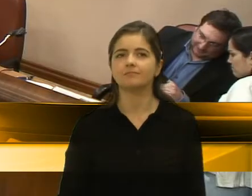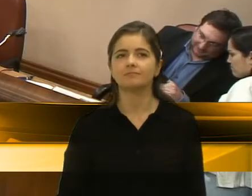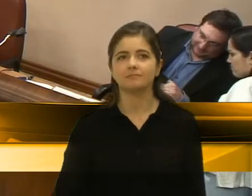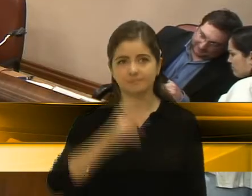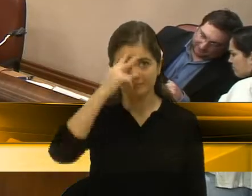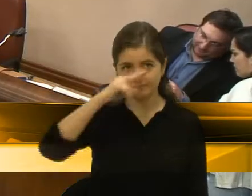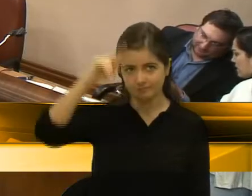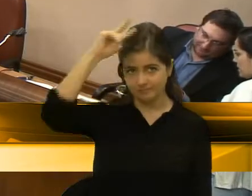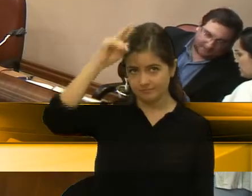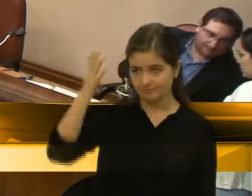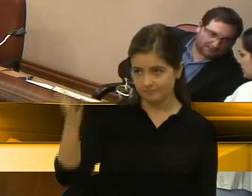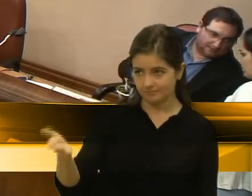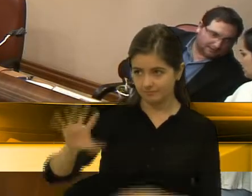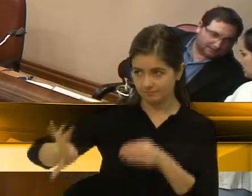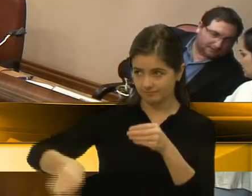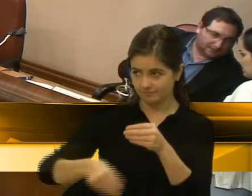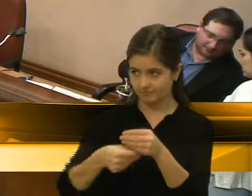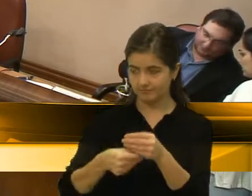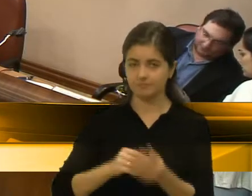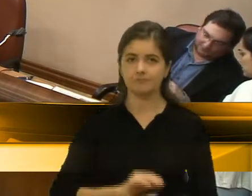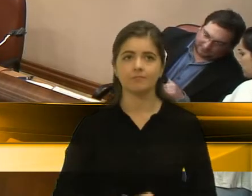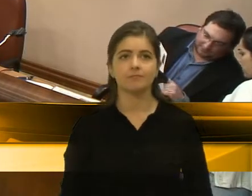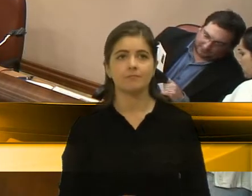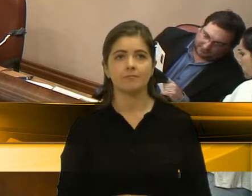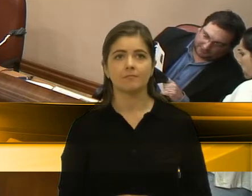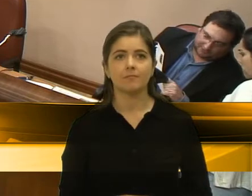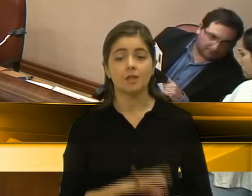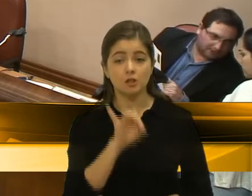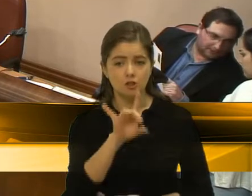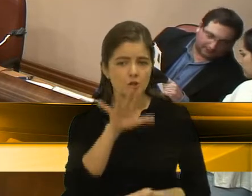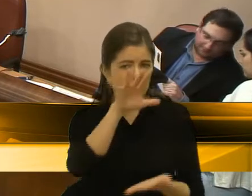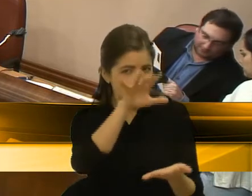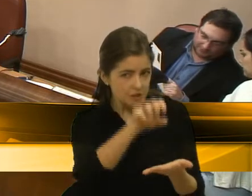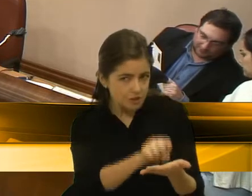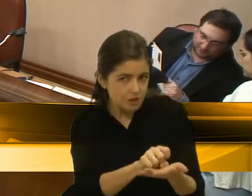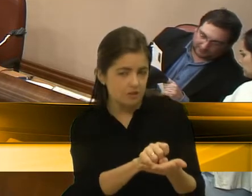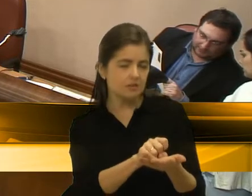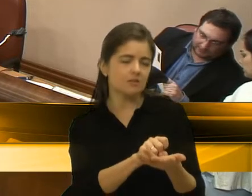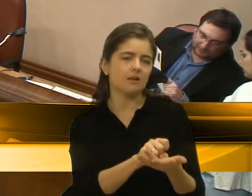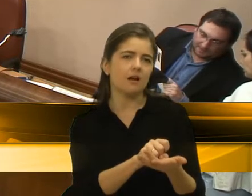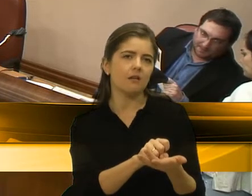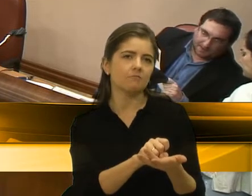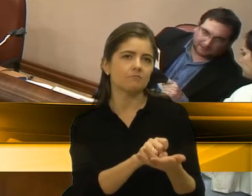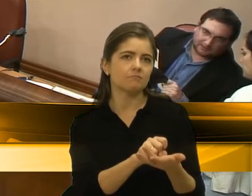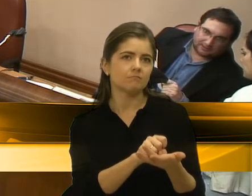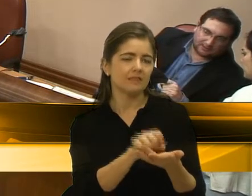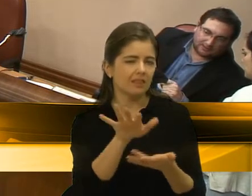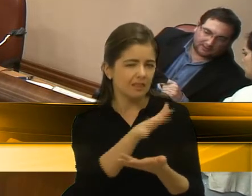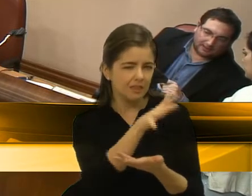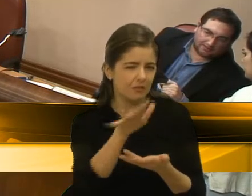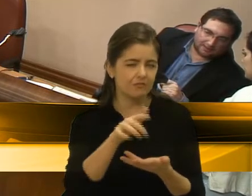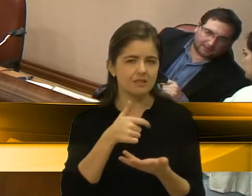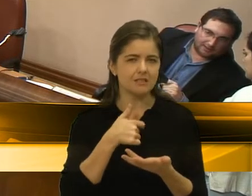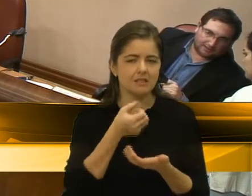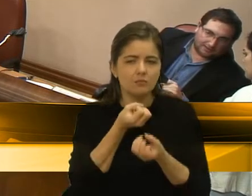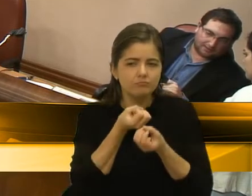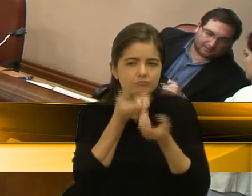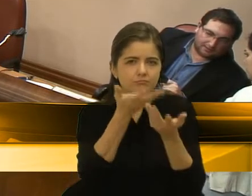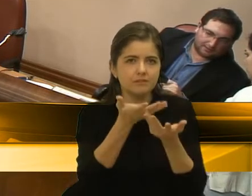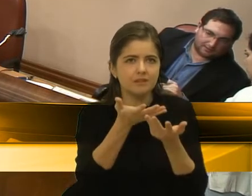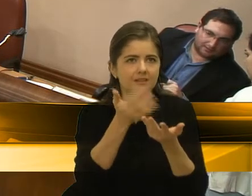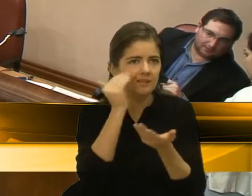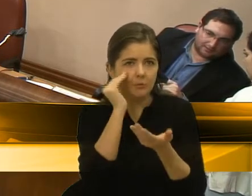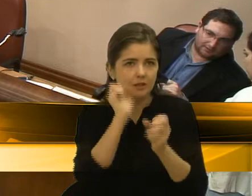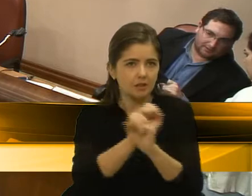Vereador Kiko, para deixar assim, então, nos anais, talvez eu tenha dito de uma forma que não ficou entendida. Eu, por exemplo, várias vezes, se tiver uma reunião lá